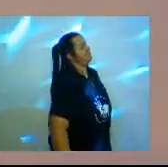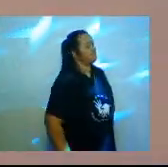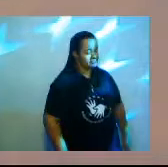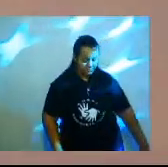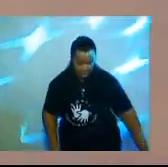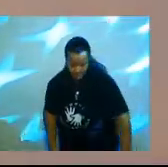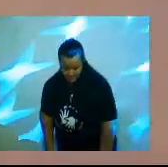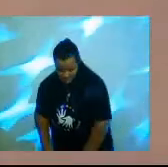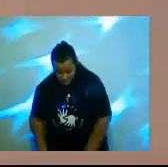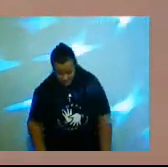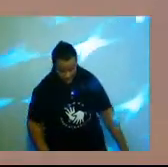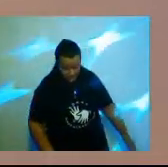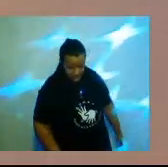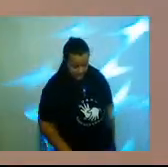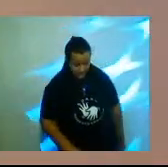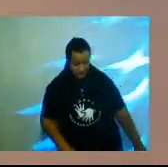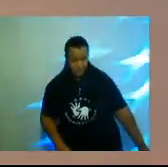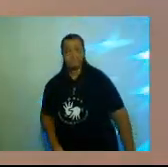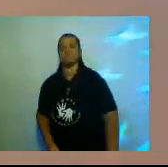te esquecer.